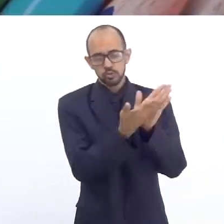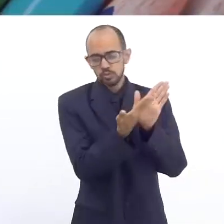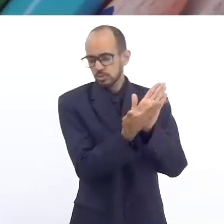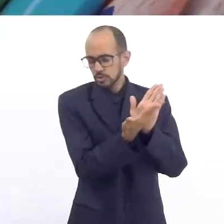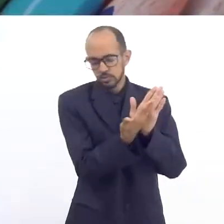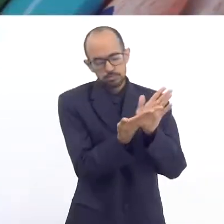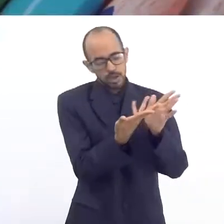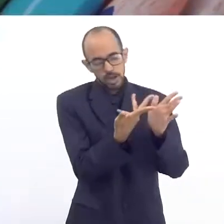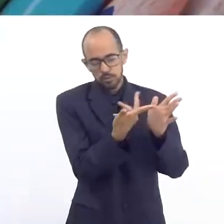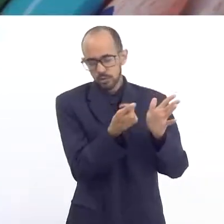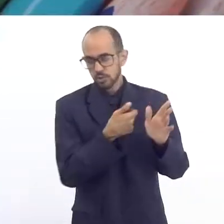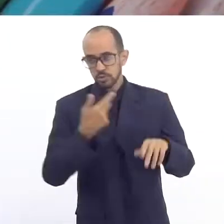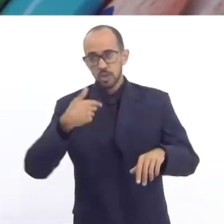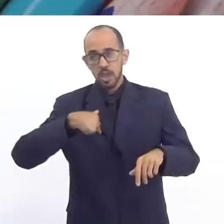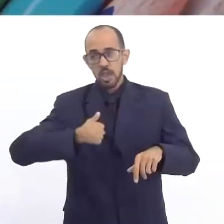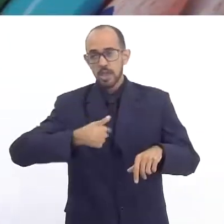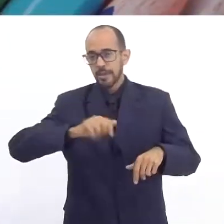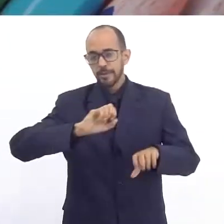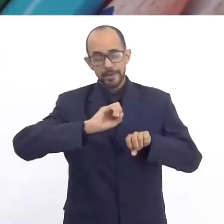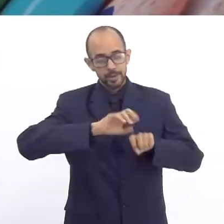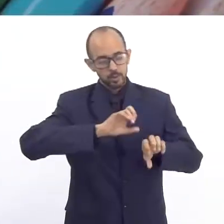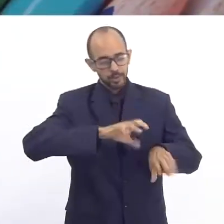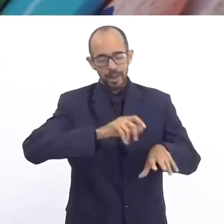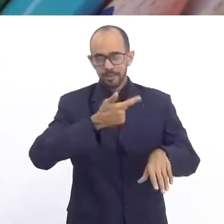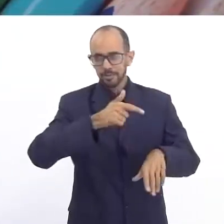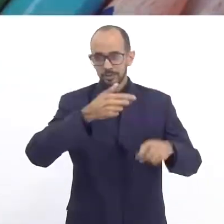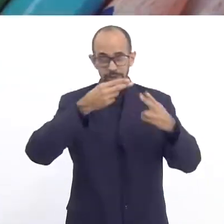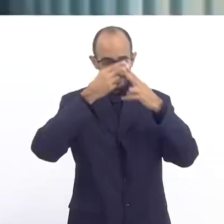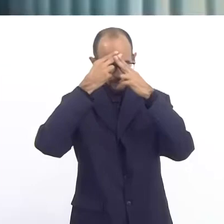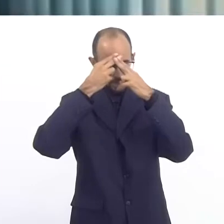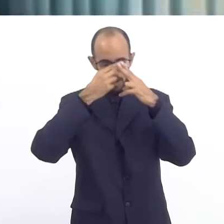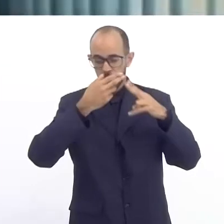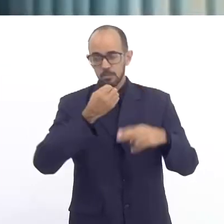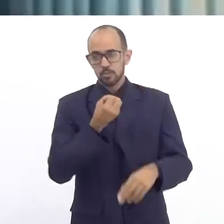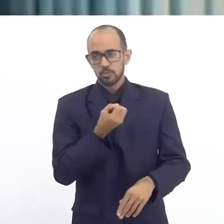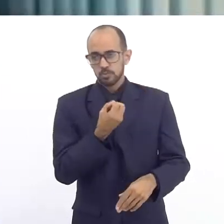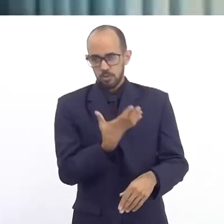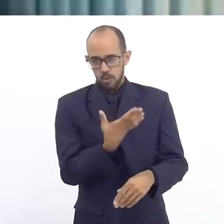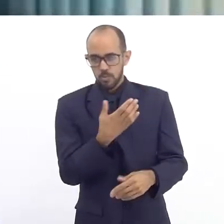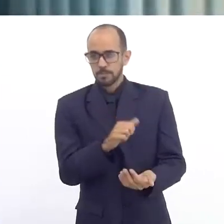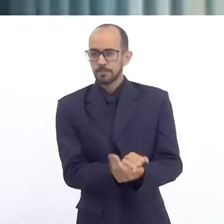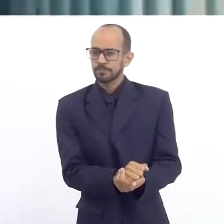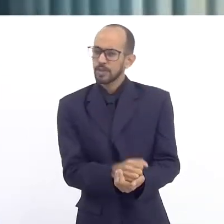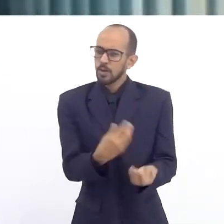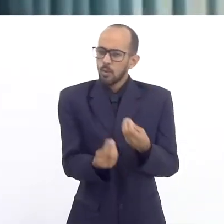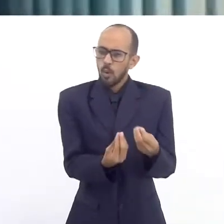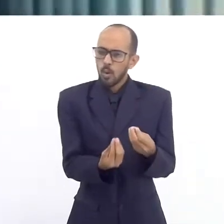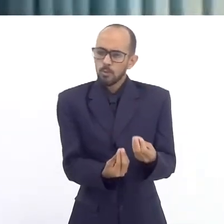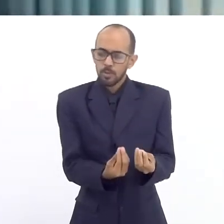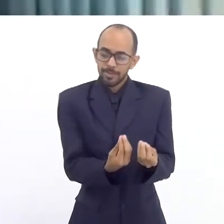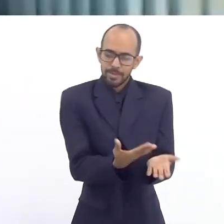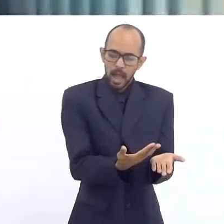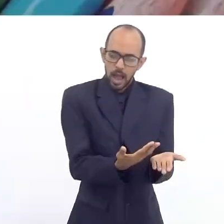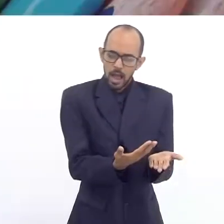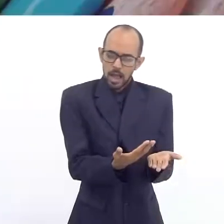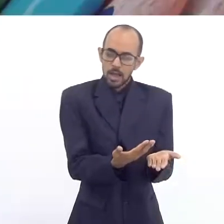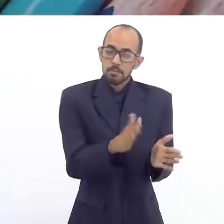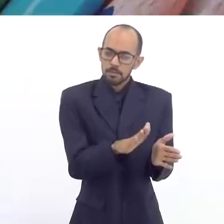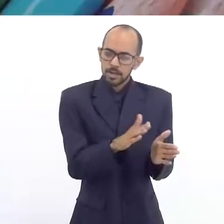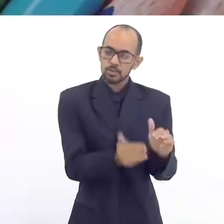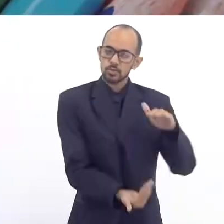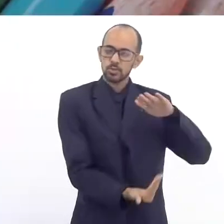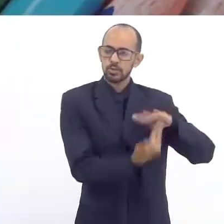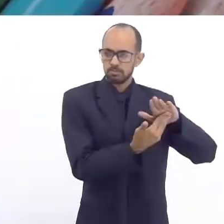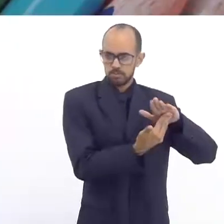maravilhosos. Eu tenho certeza que esse aí do Educar Sem Traumas, o pessoal ficou... Porque é assim, como dar limite,